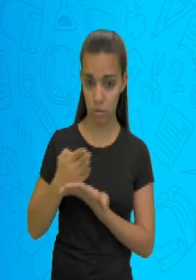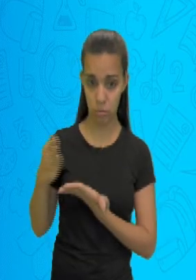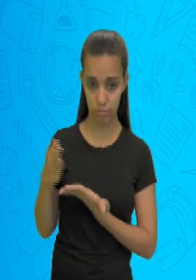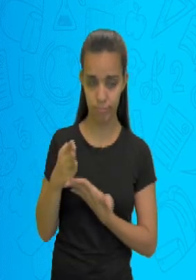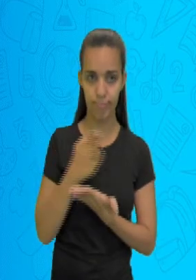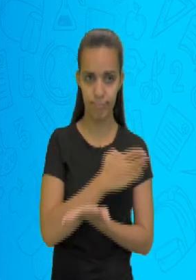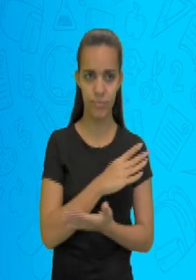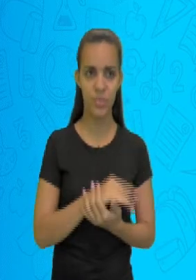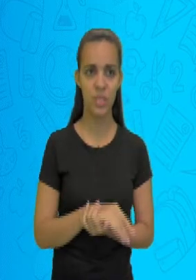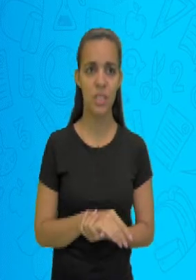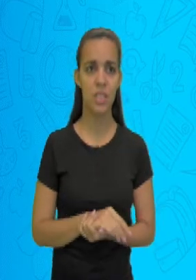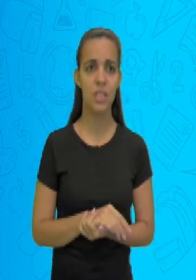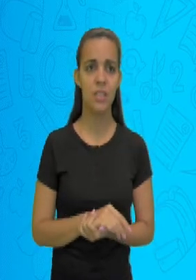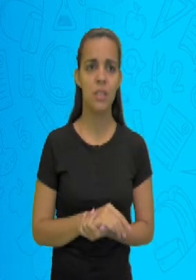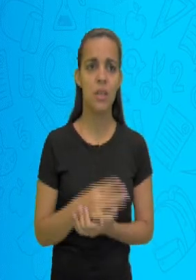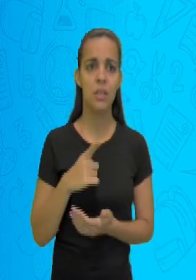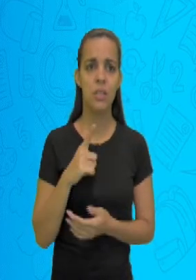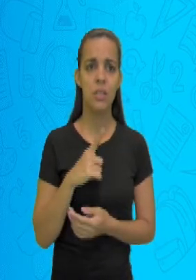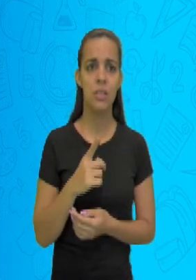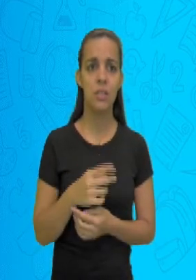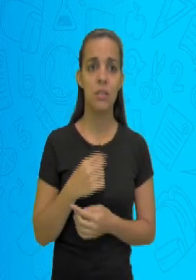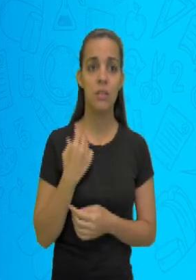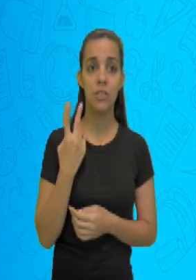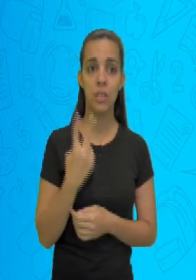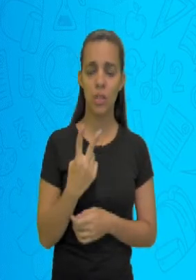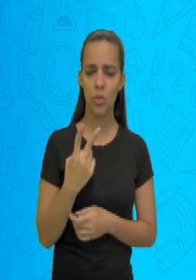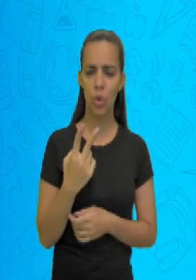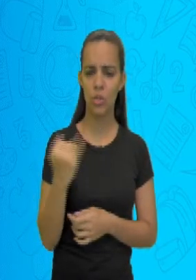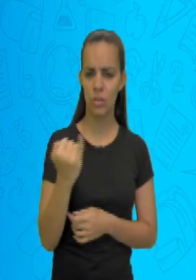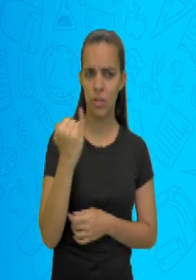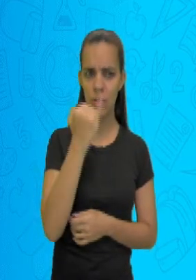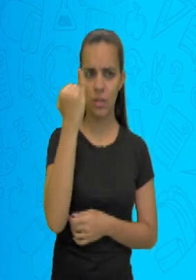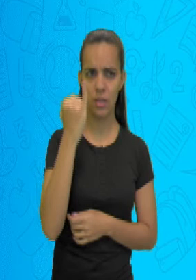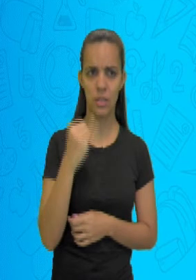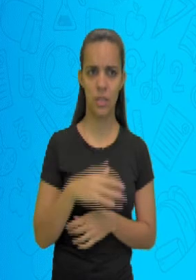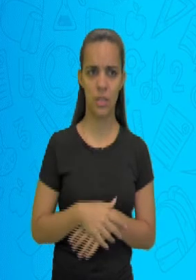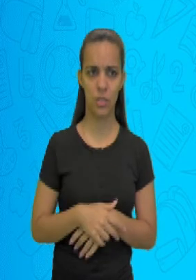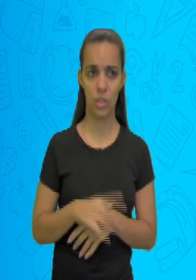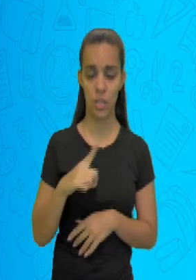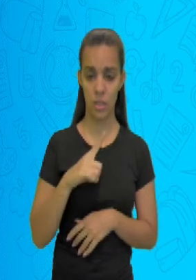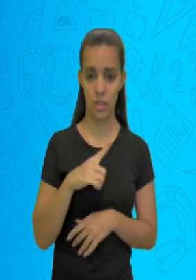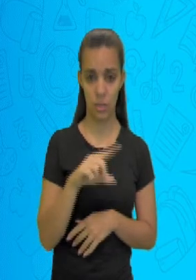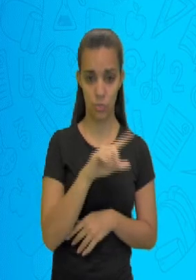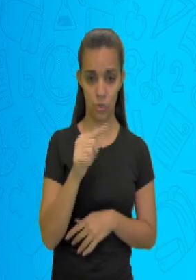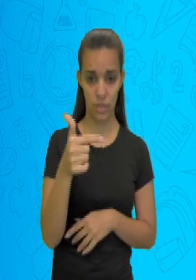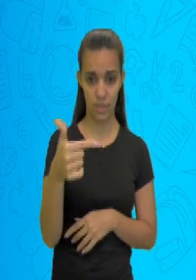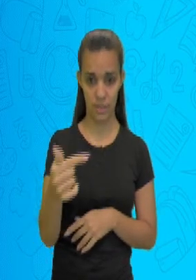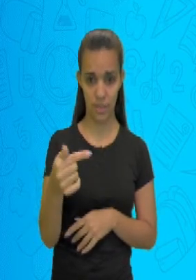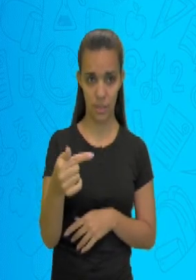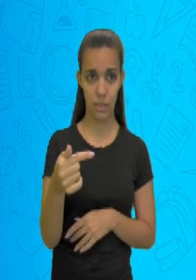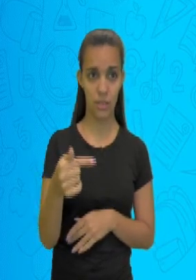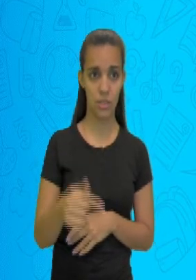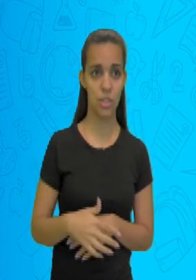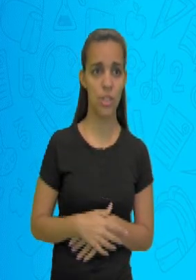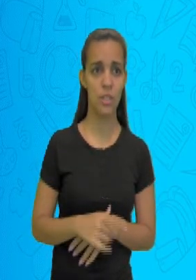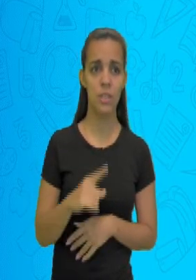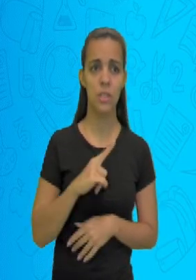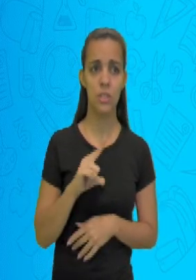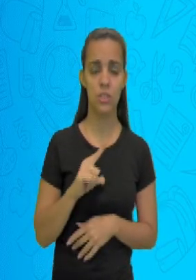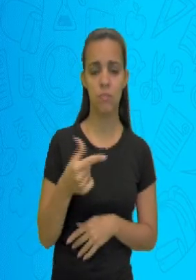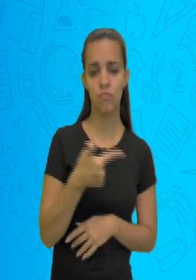em vermelho, e a gente tem 2 dias importantes aqui. A gente tem o dia 7, que está em vermelho, e o